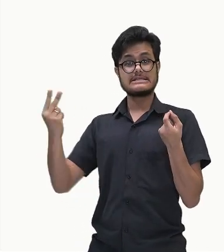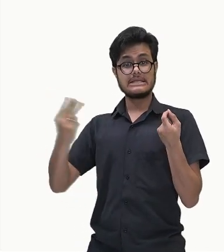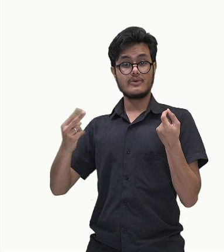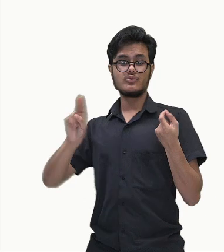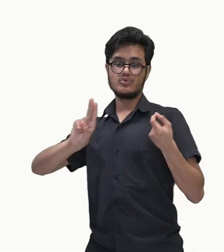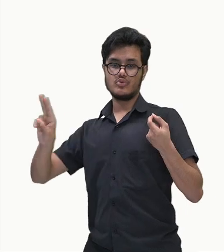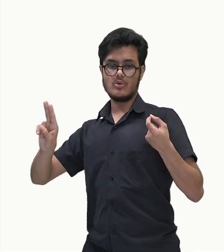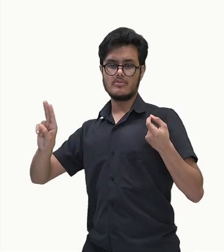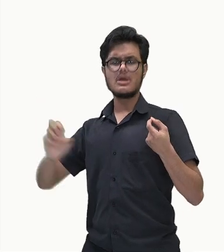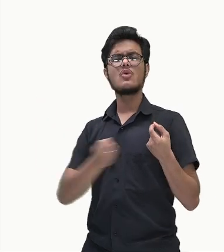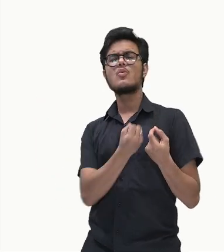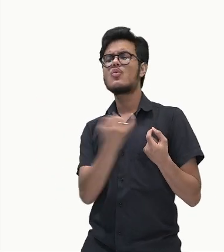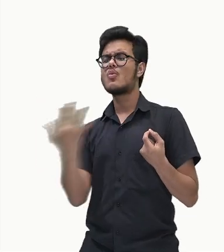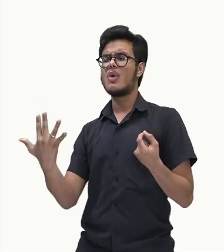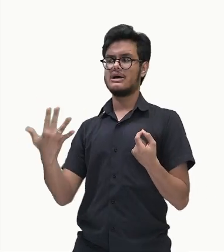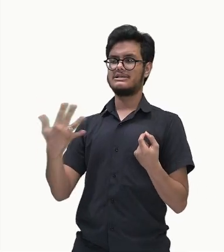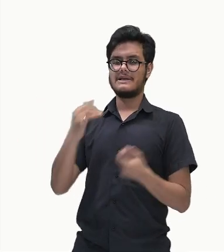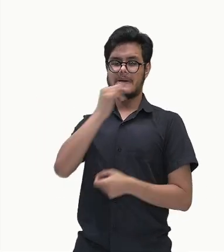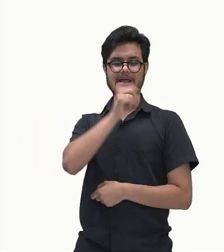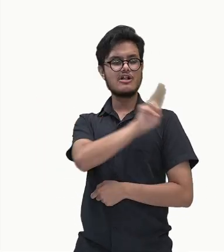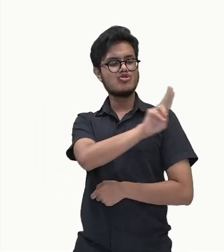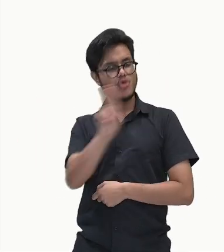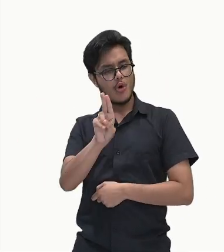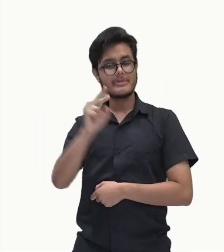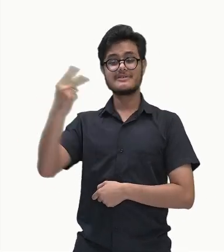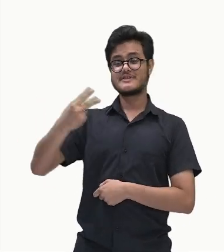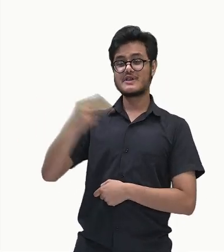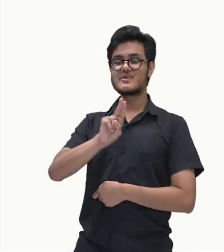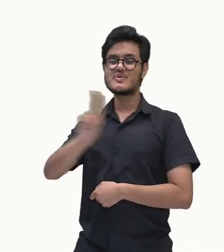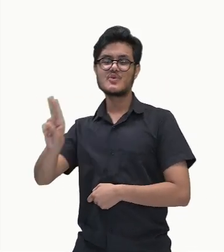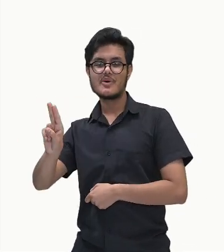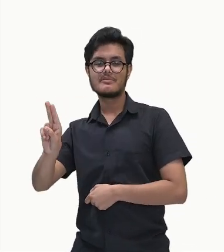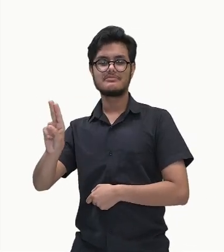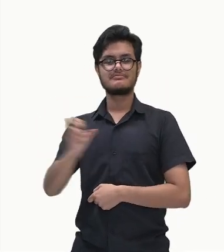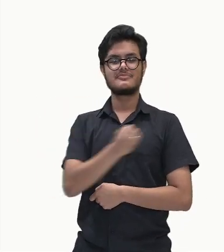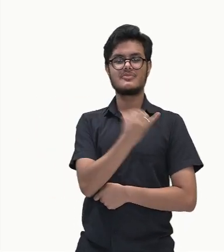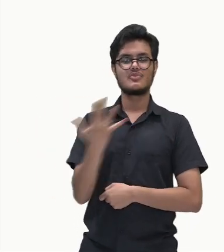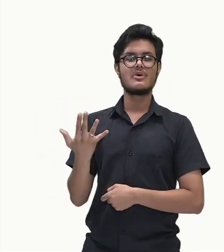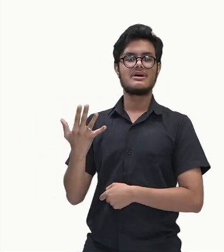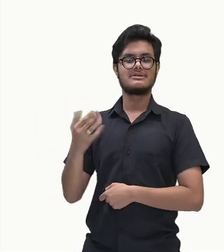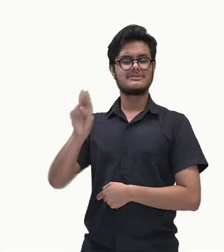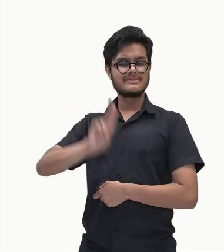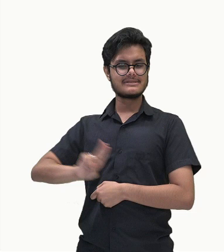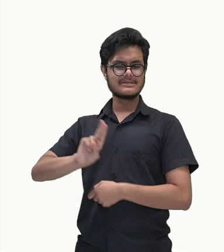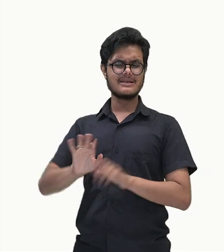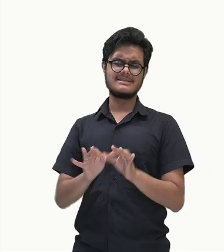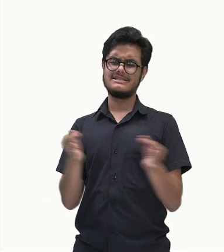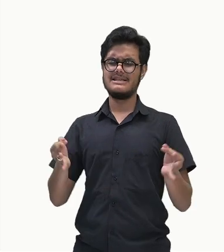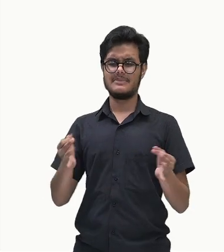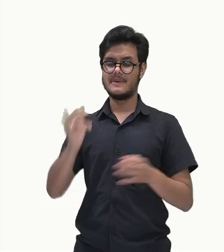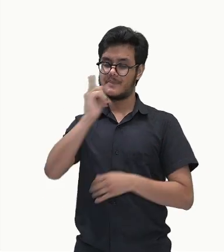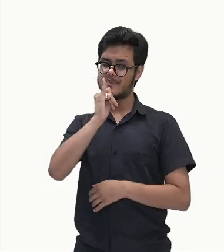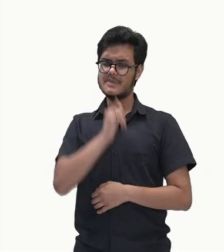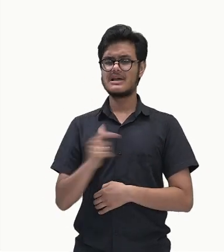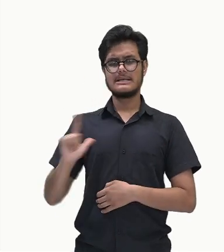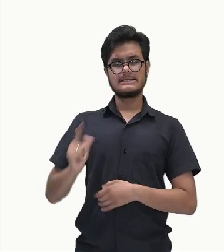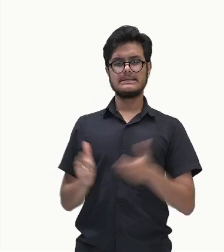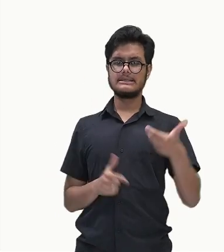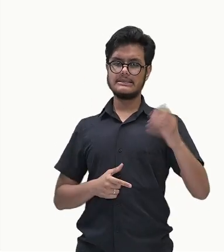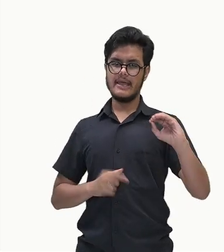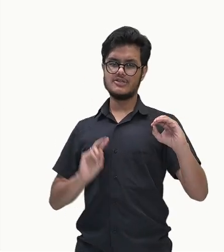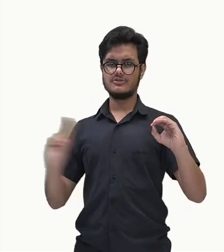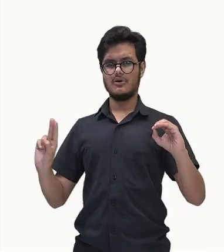receber um nome e um sobrenome com esses elementos bem simples temos 10